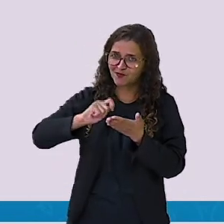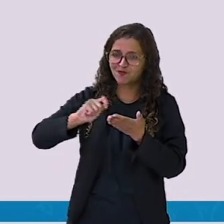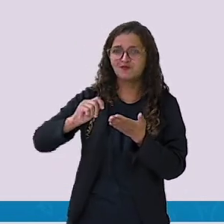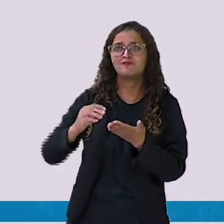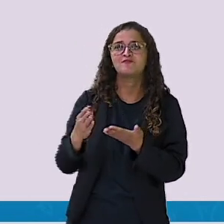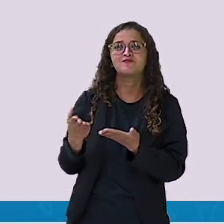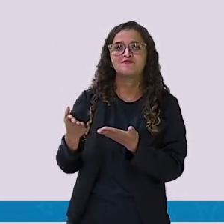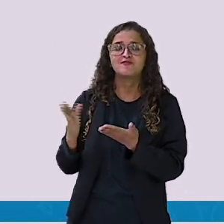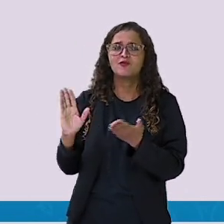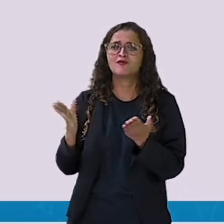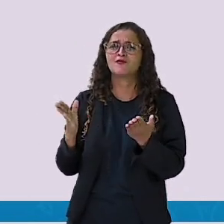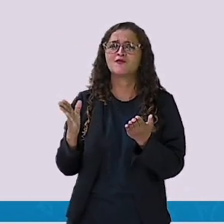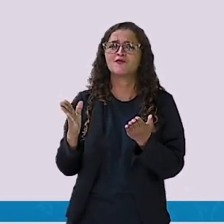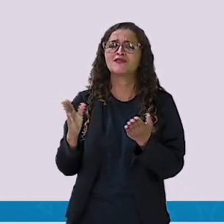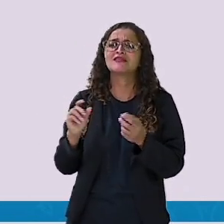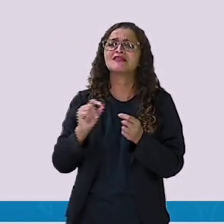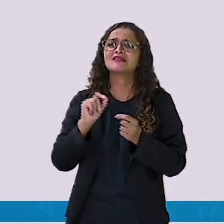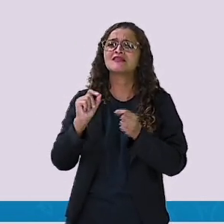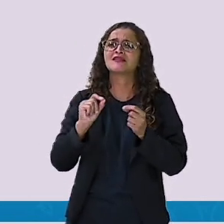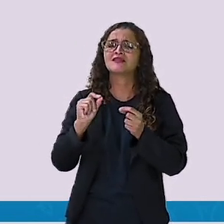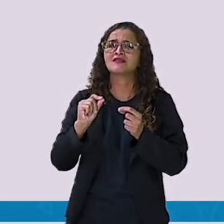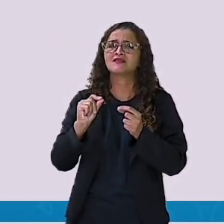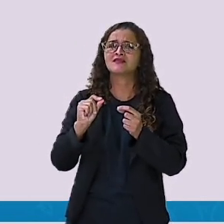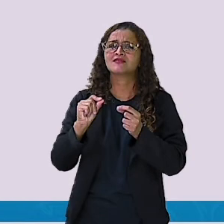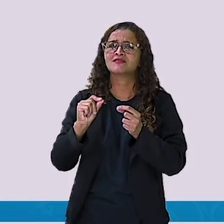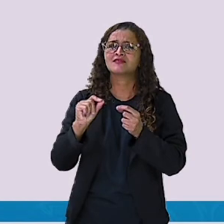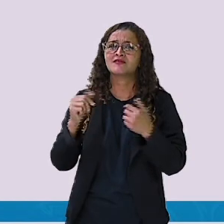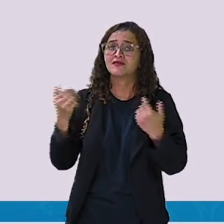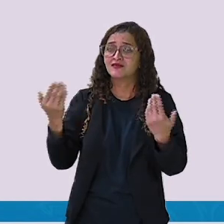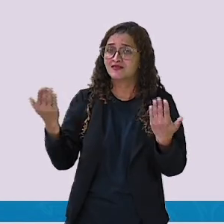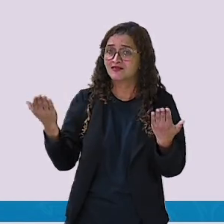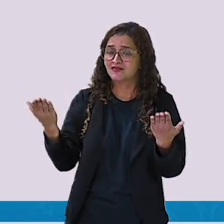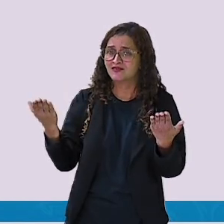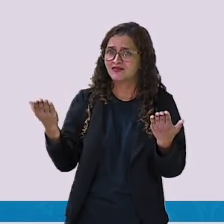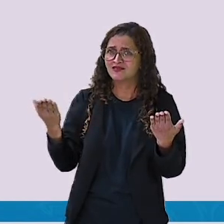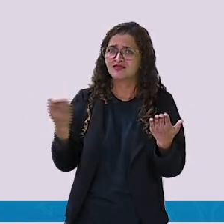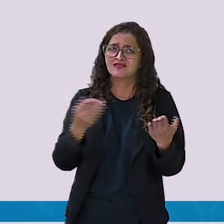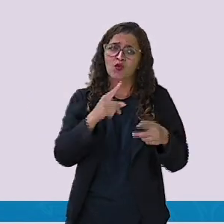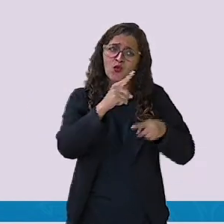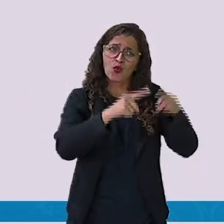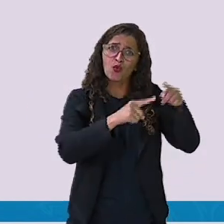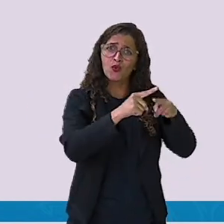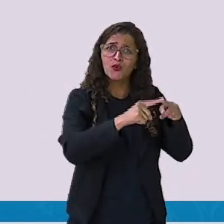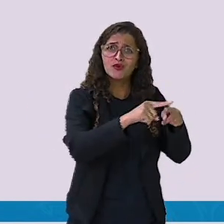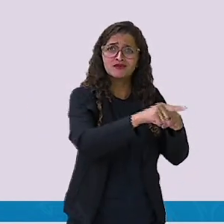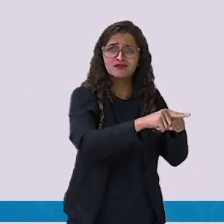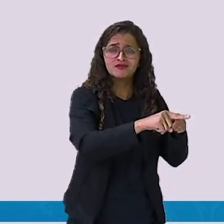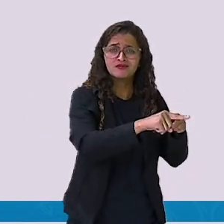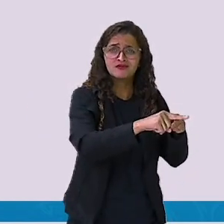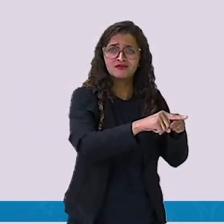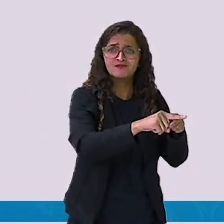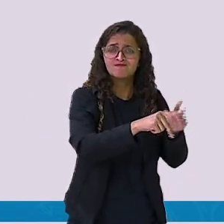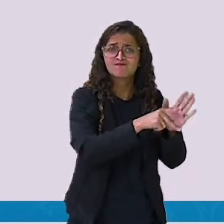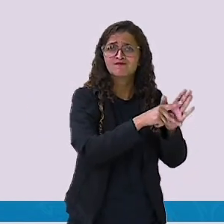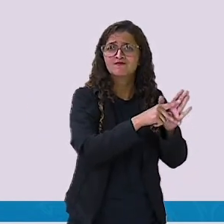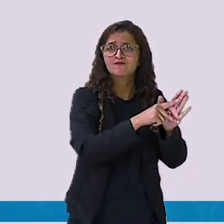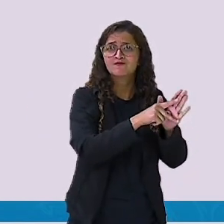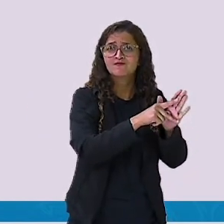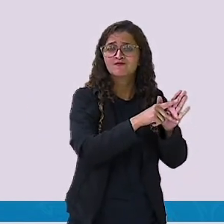manuais. E se ela usa ferramentas manuais, ela vai usar mais